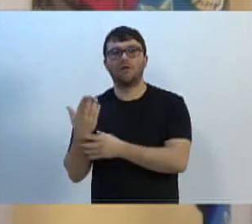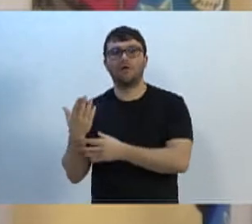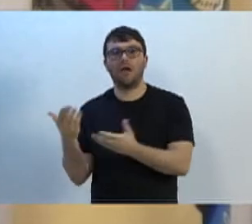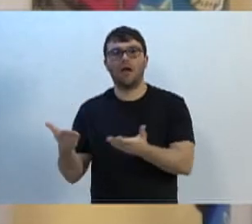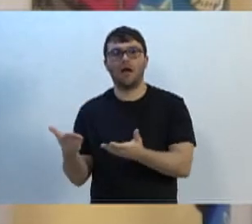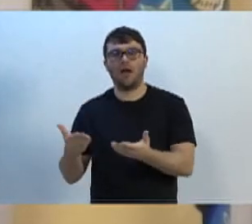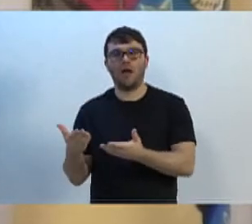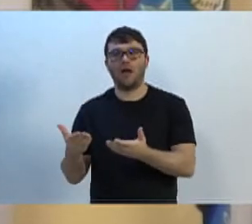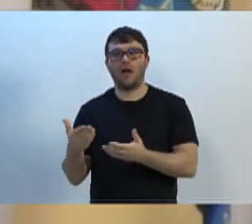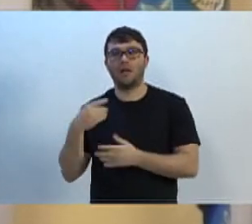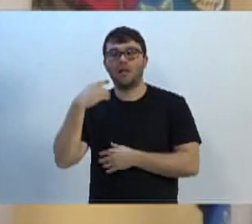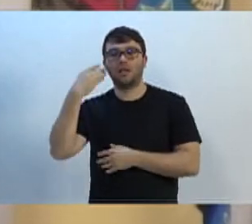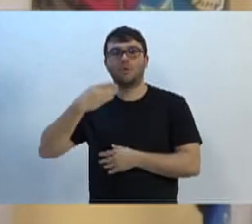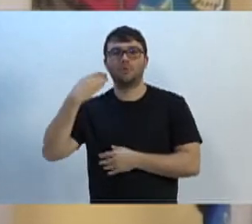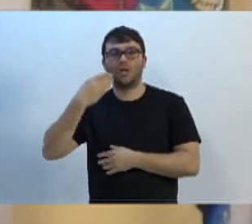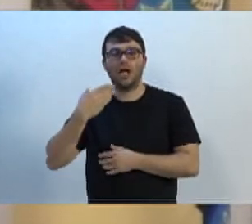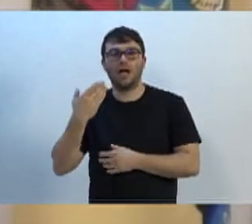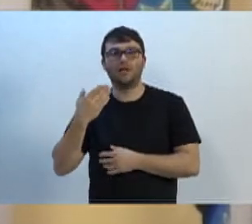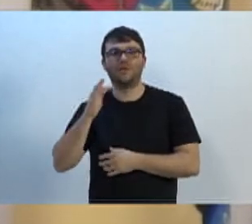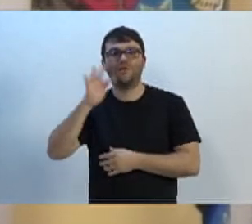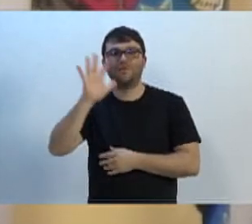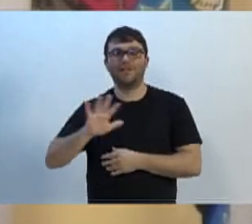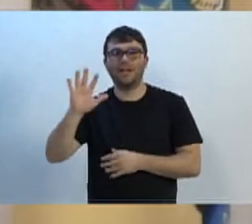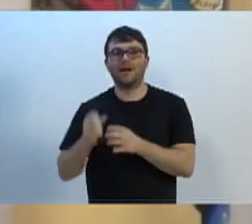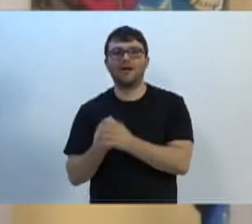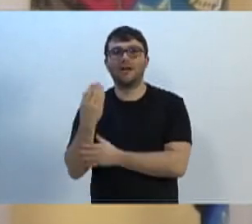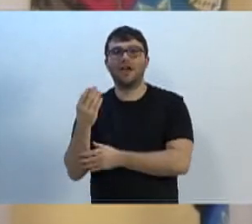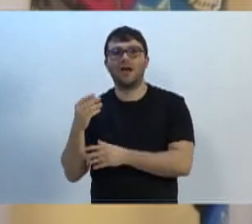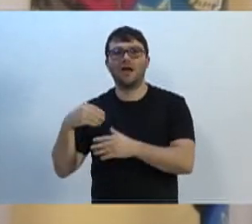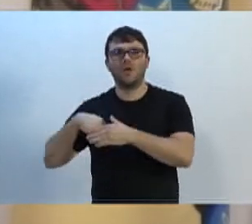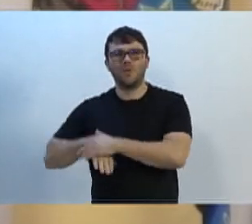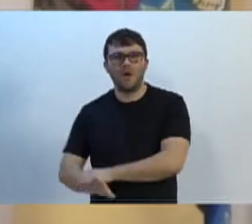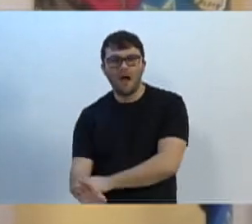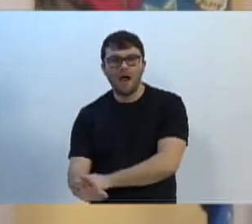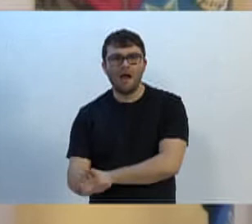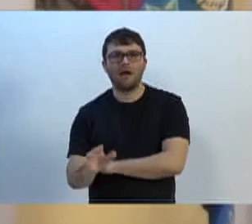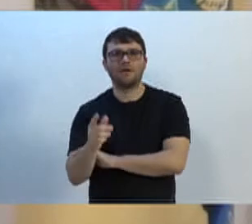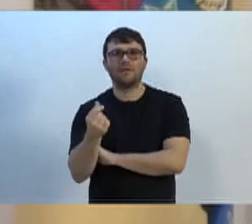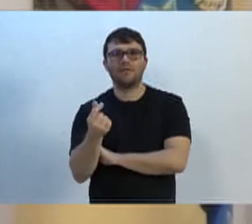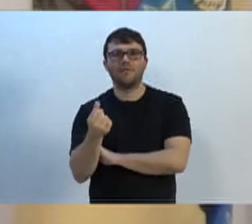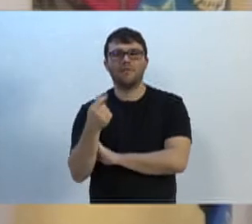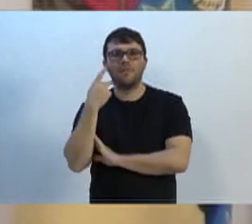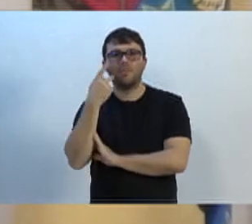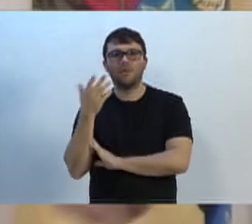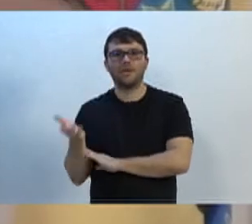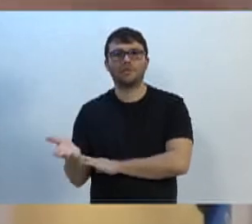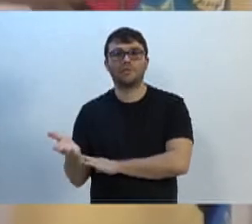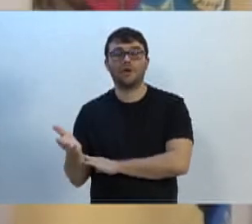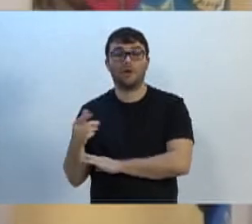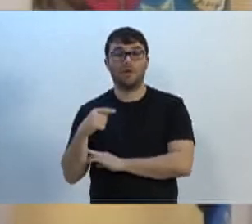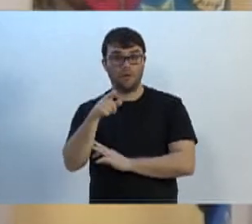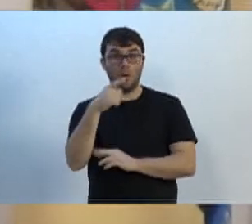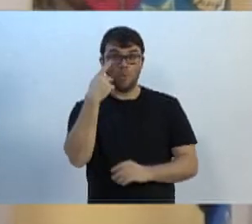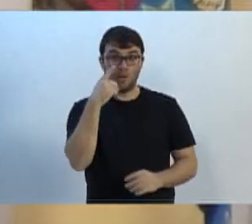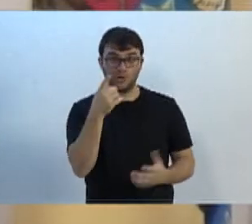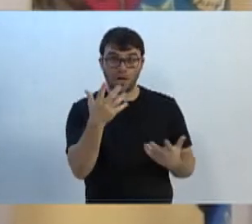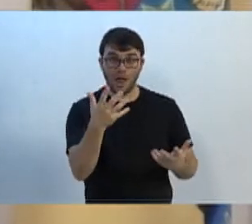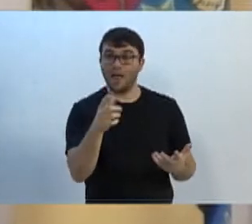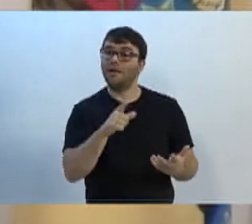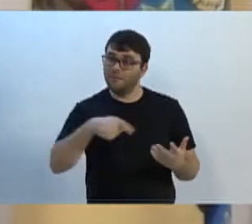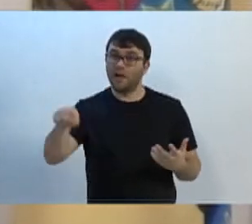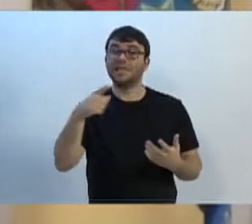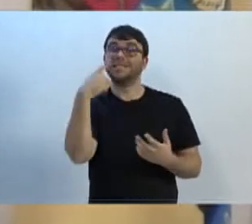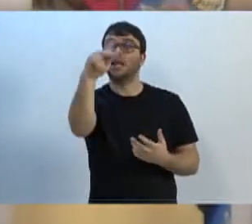deputados federais simplesmente cara milhões para um Fundão político quer fazer política pega o teu dinheiro e vai fazer